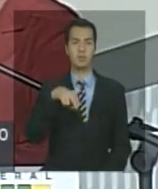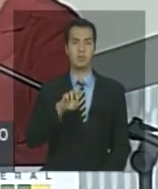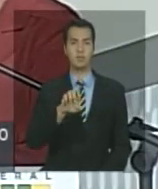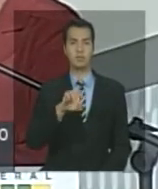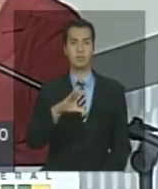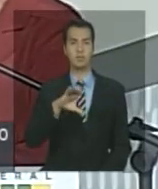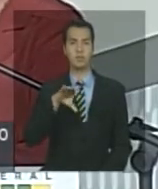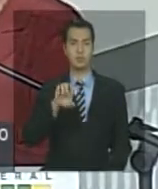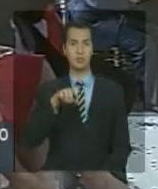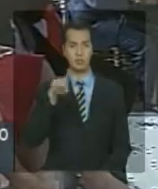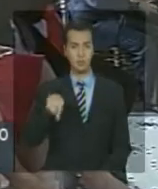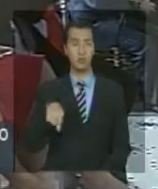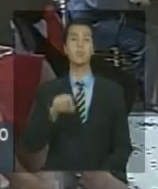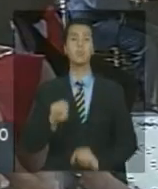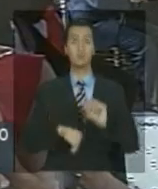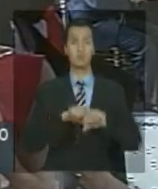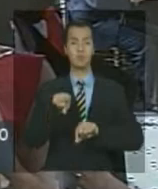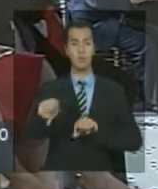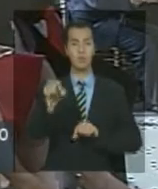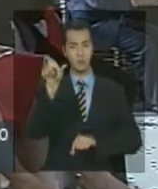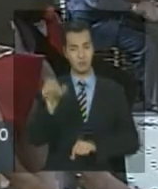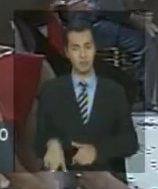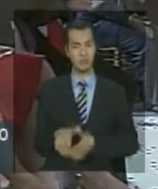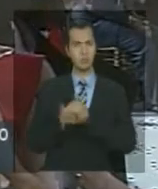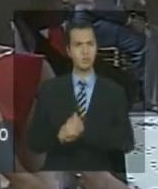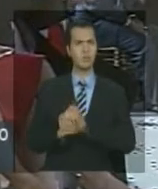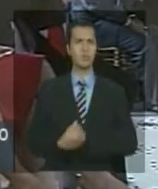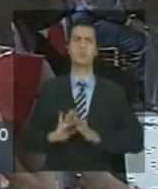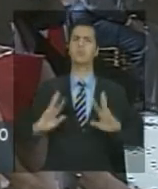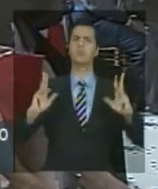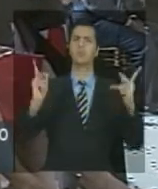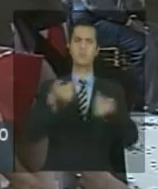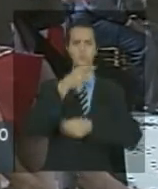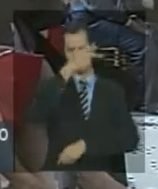prefeita Panicê, em nome dela, saúdo